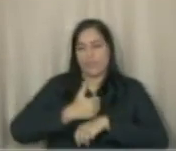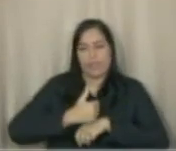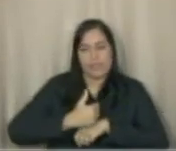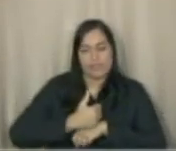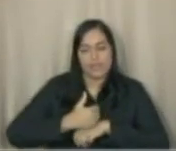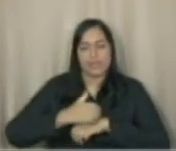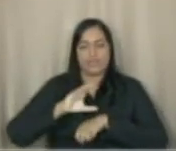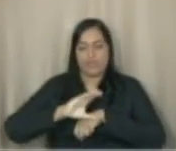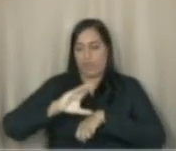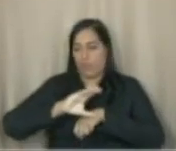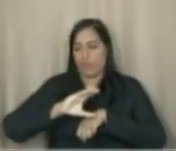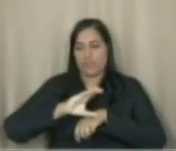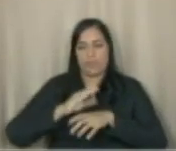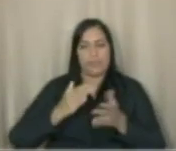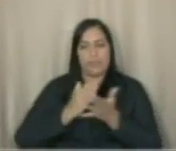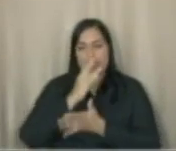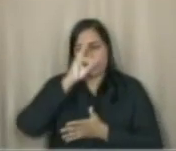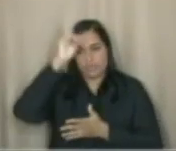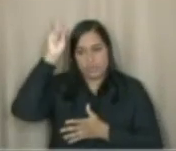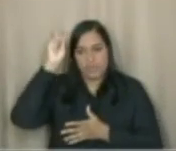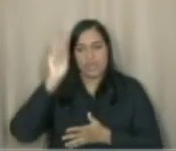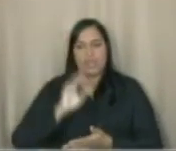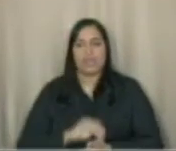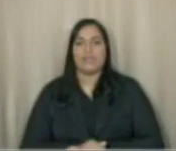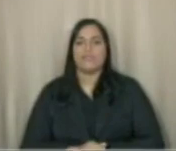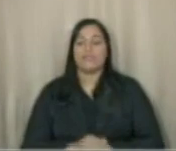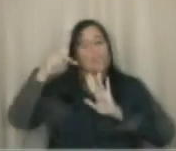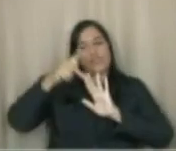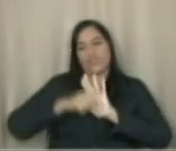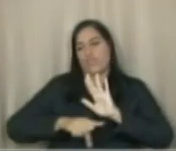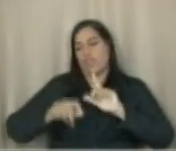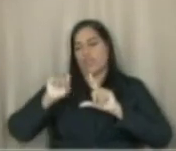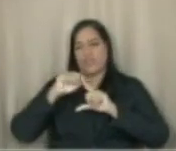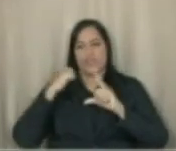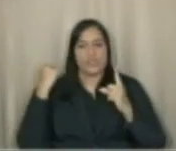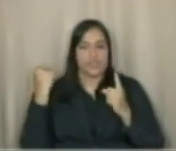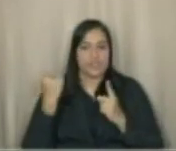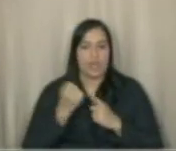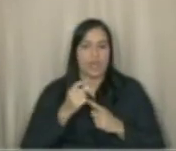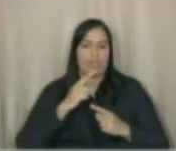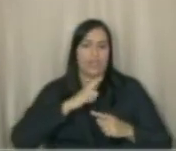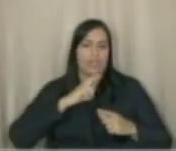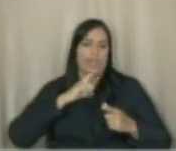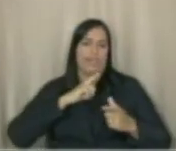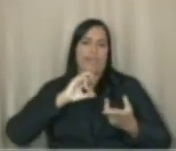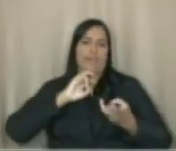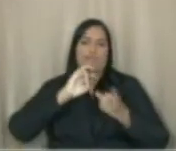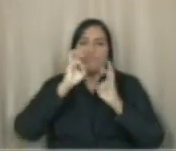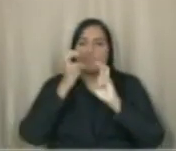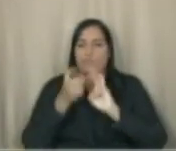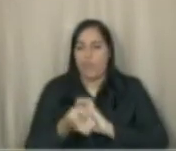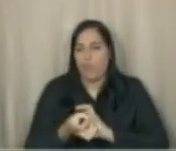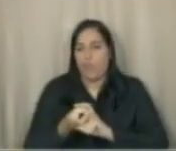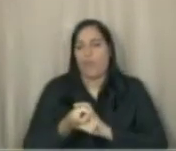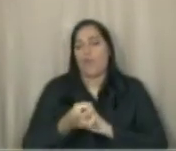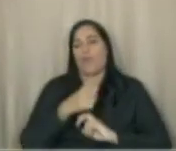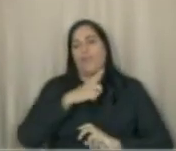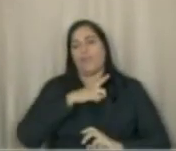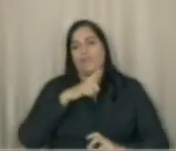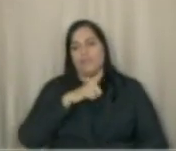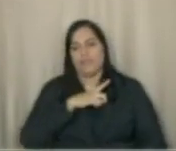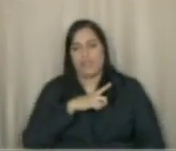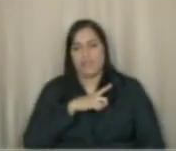profissionalizantes, que hoje as comunidades lá estão sentindo falta, que lá existia judô, lá existia